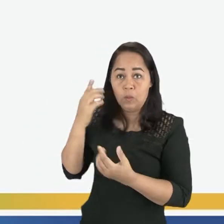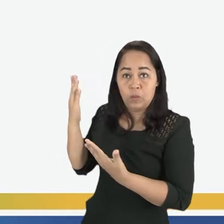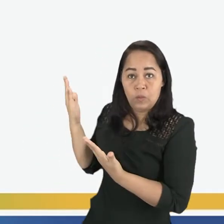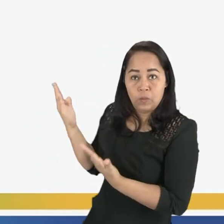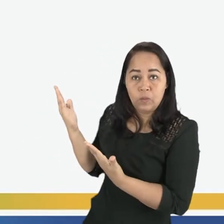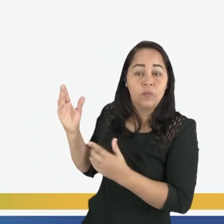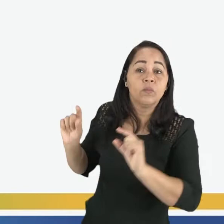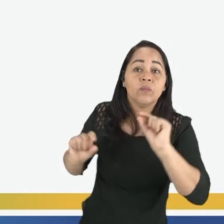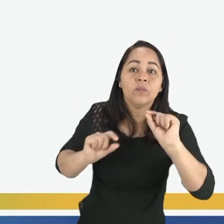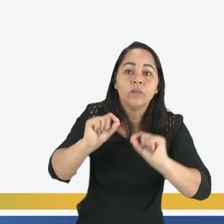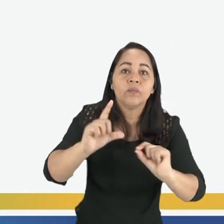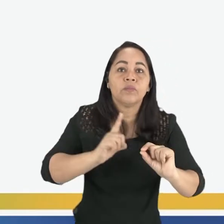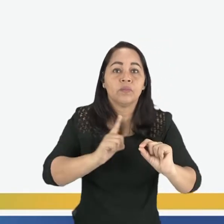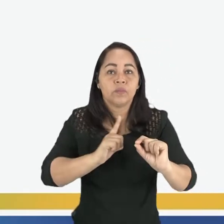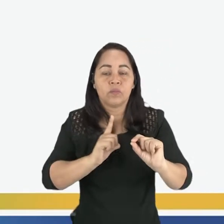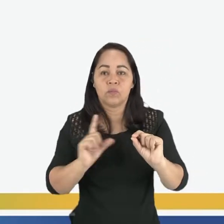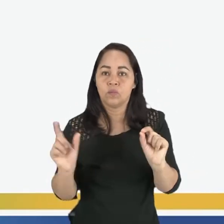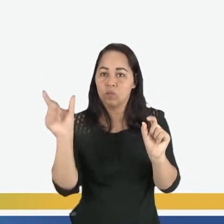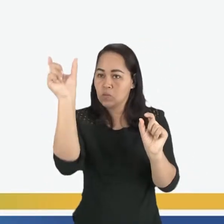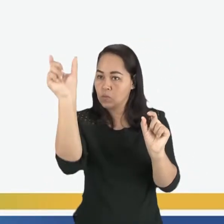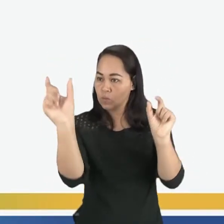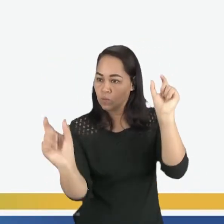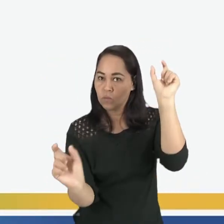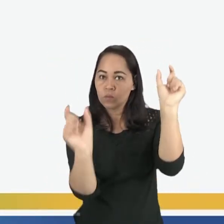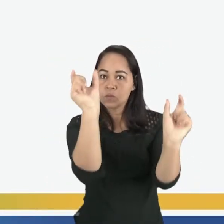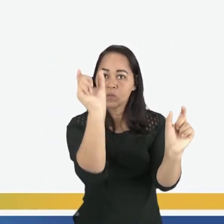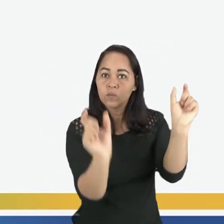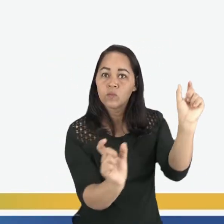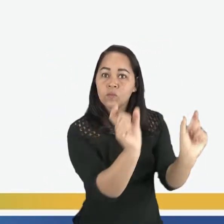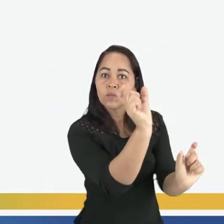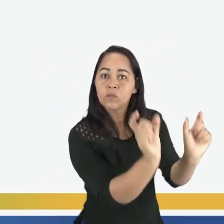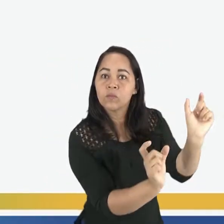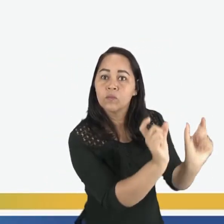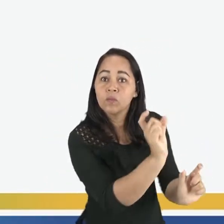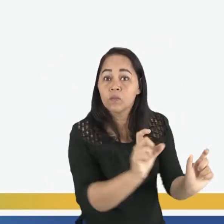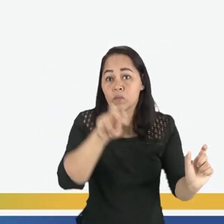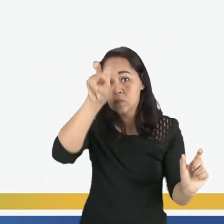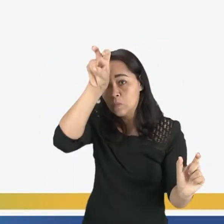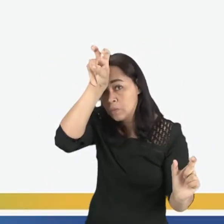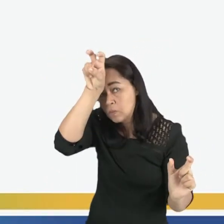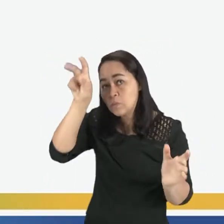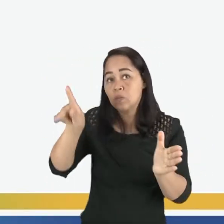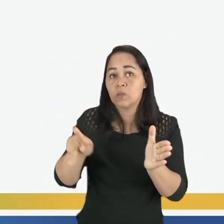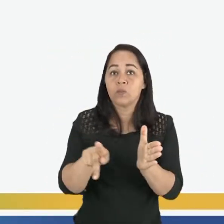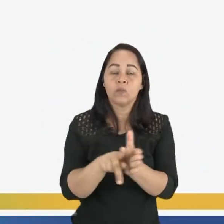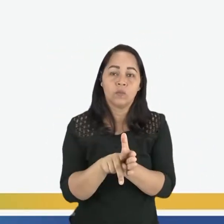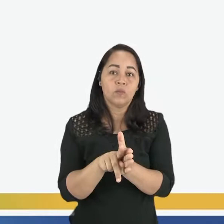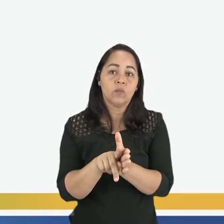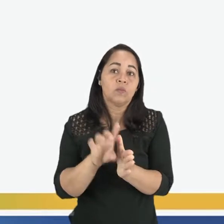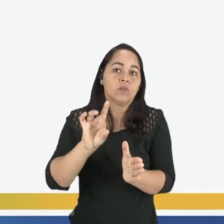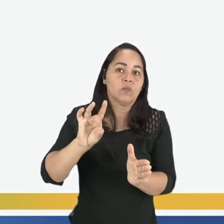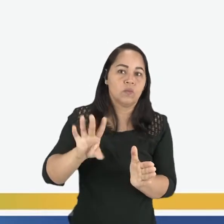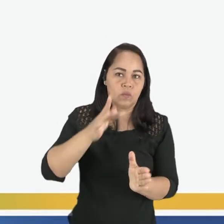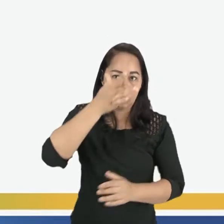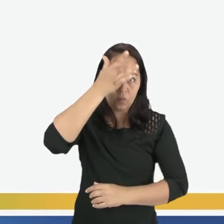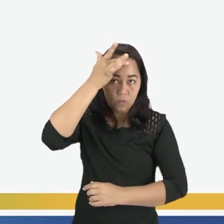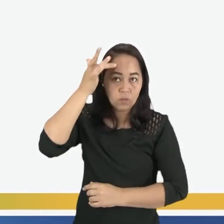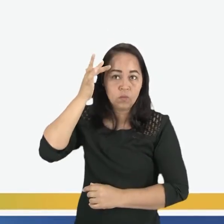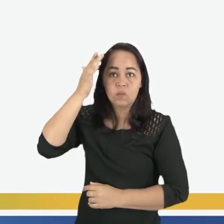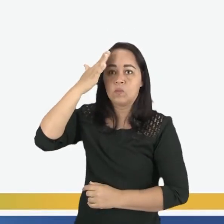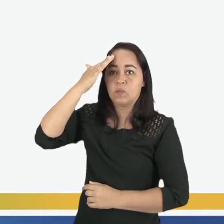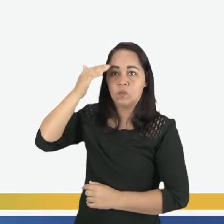representam ideias ou sons. Naquele tempo, a escrita era domínio quase exclusivo de profissionais